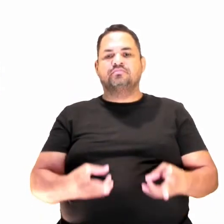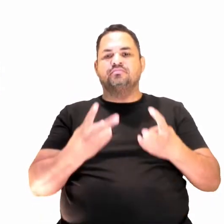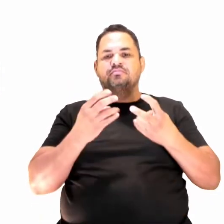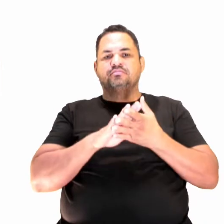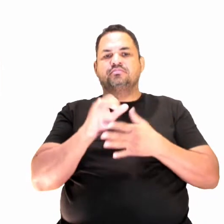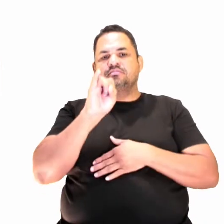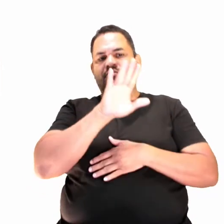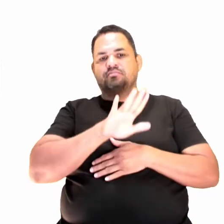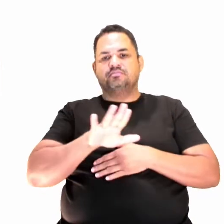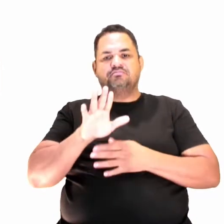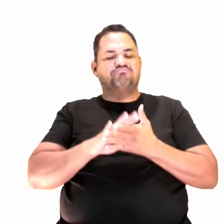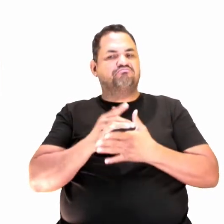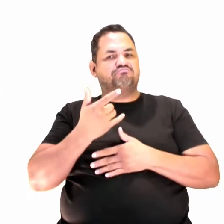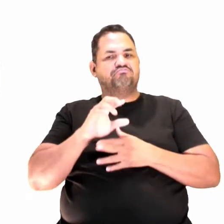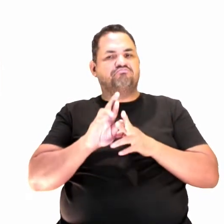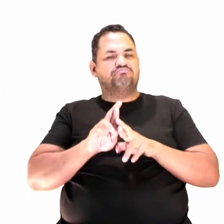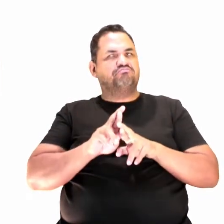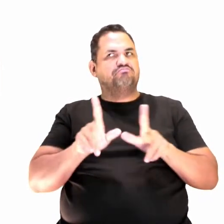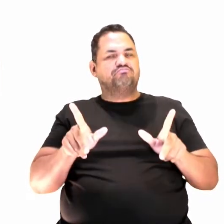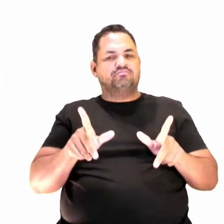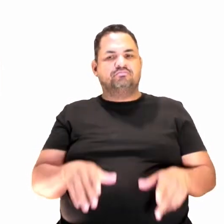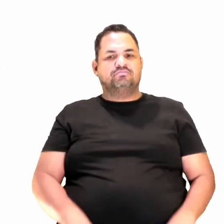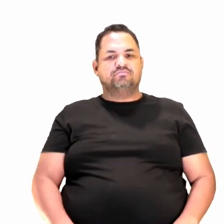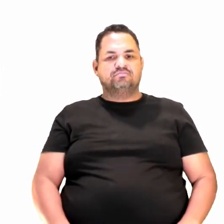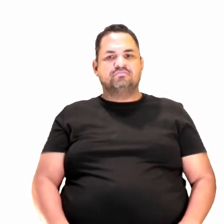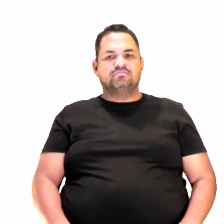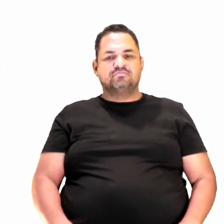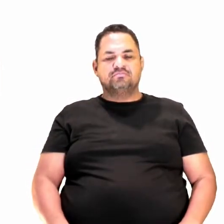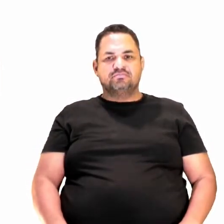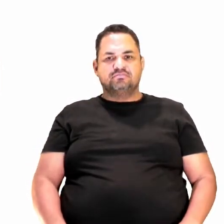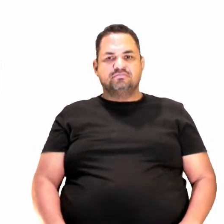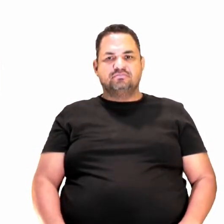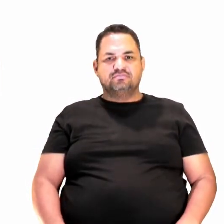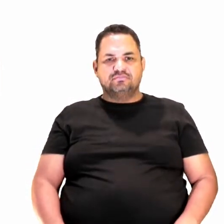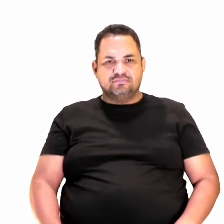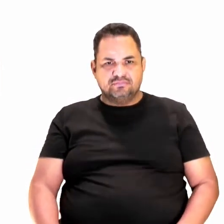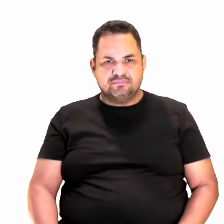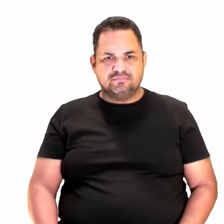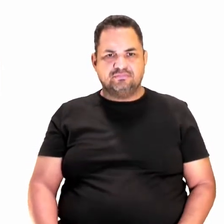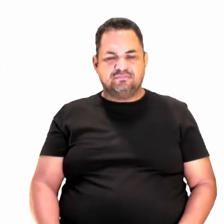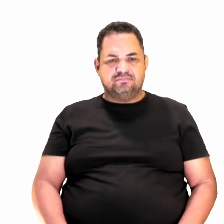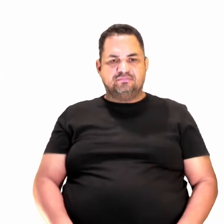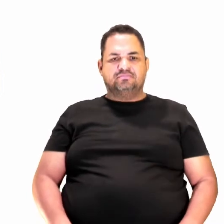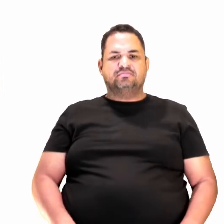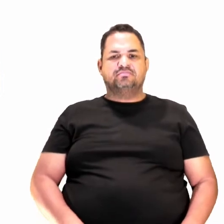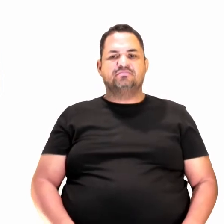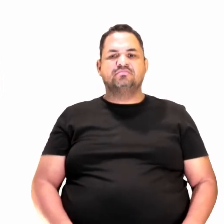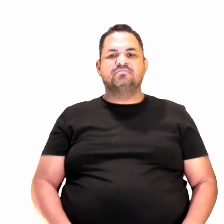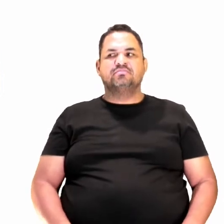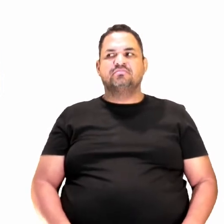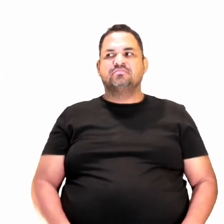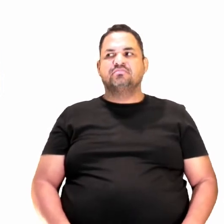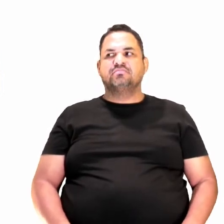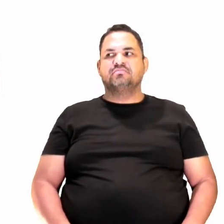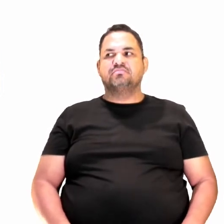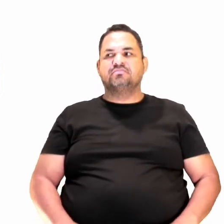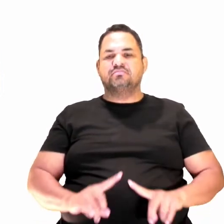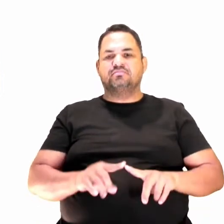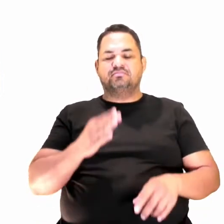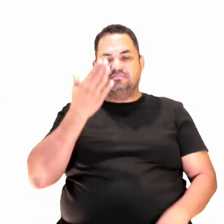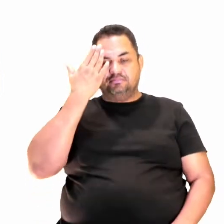você tem essas duas opções para usar. Plump. Então, assim, o que